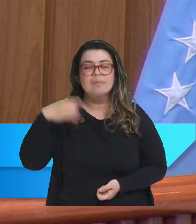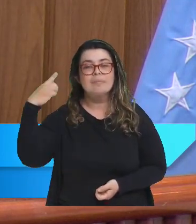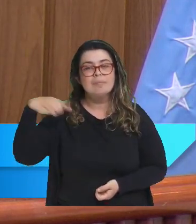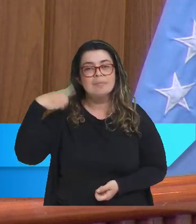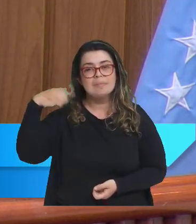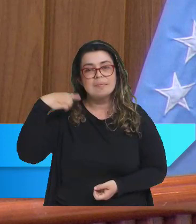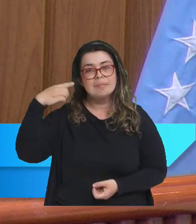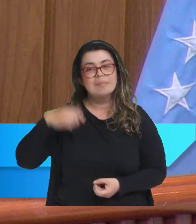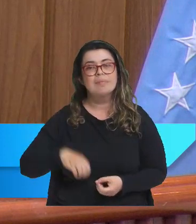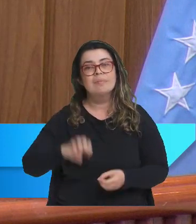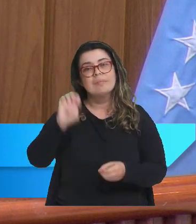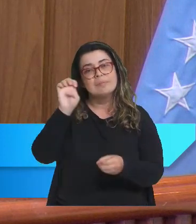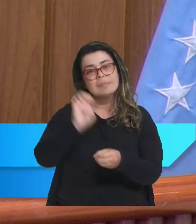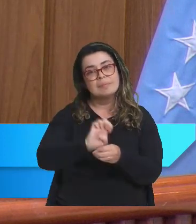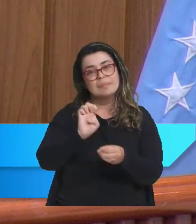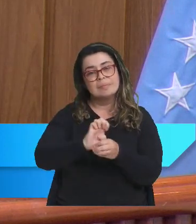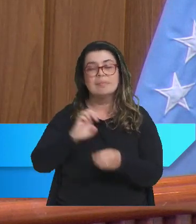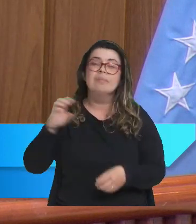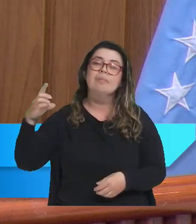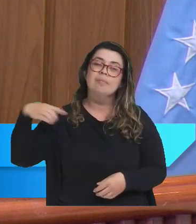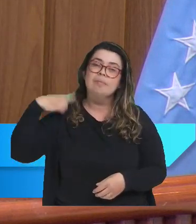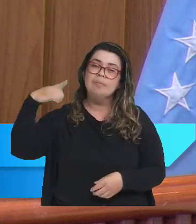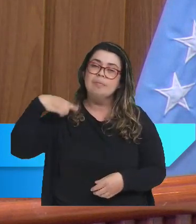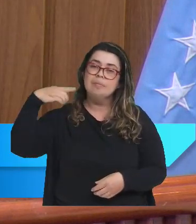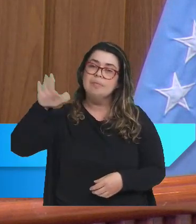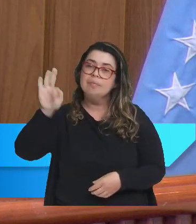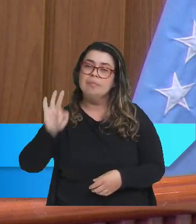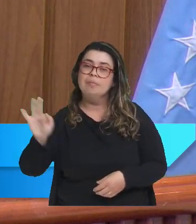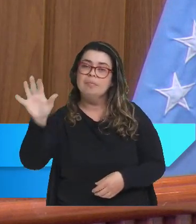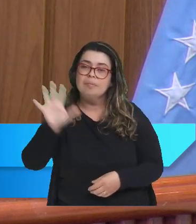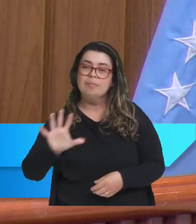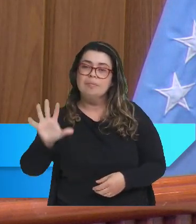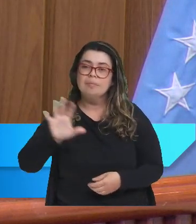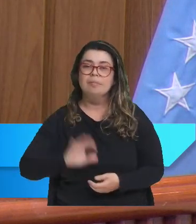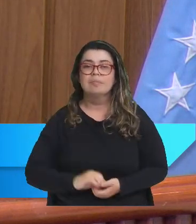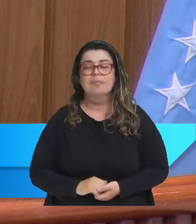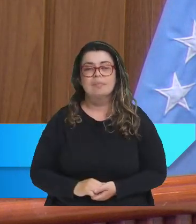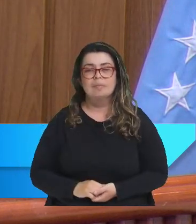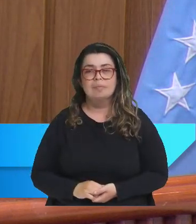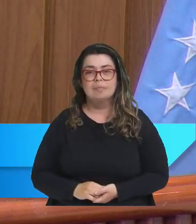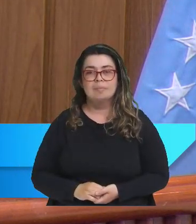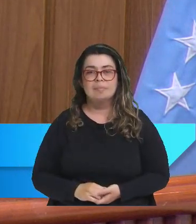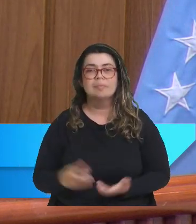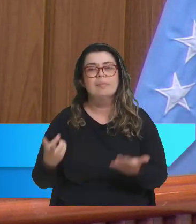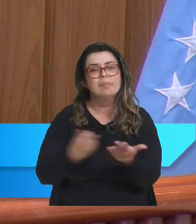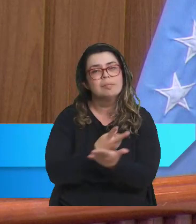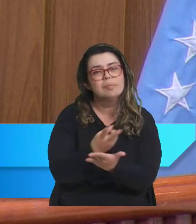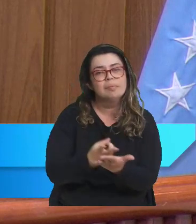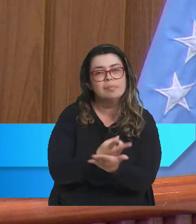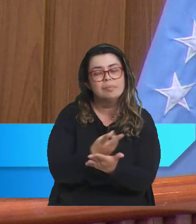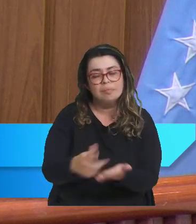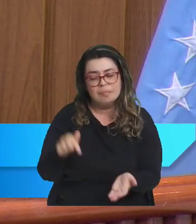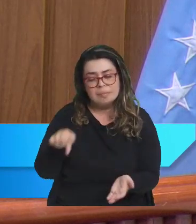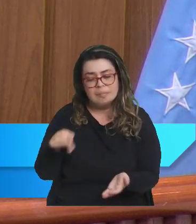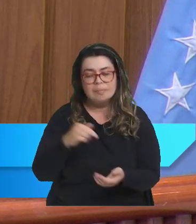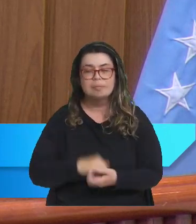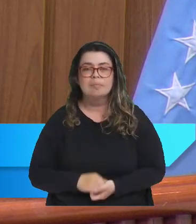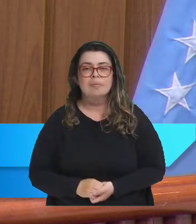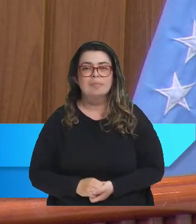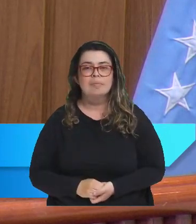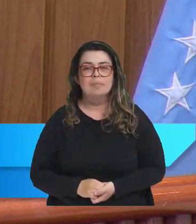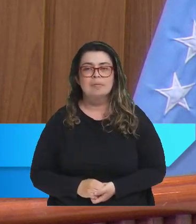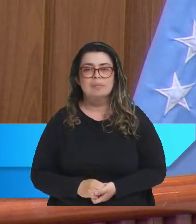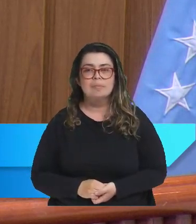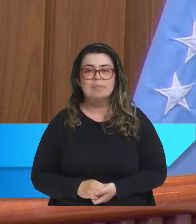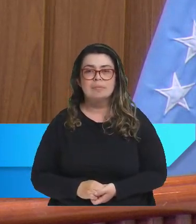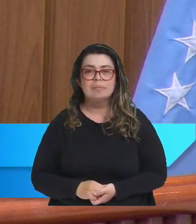estadual, de eleger um deputado federal. Devemos lutar para isso, mas devemos